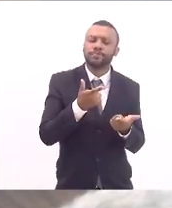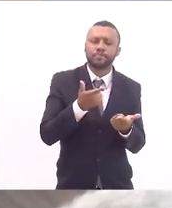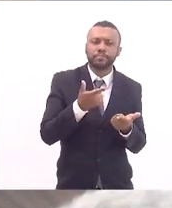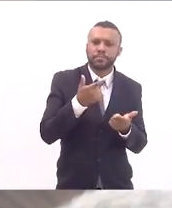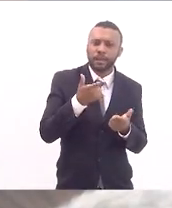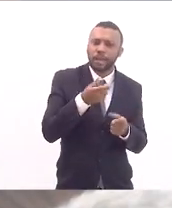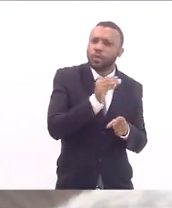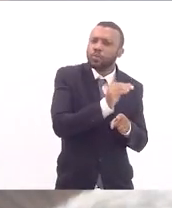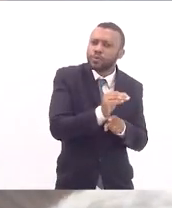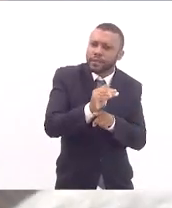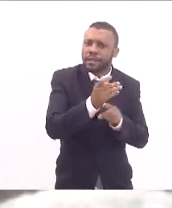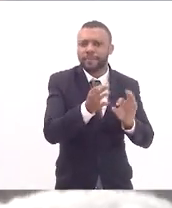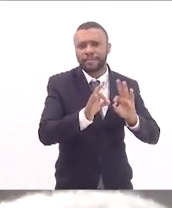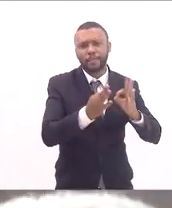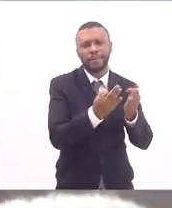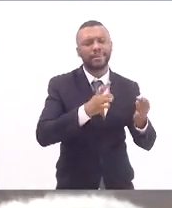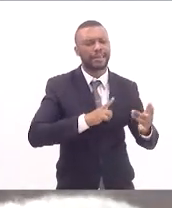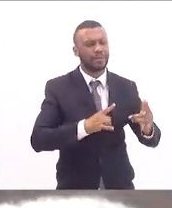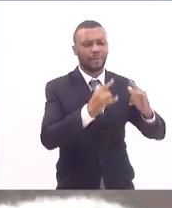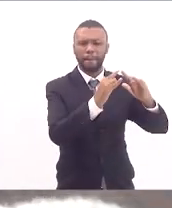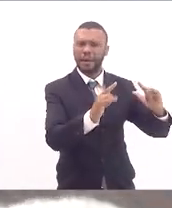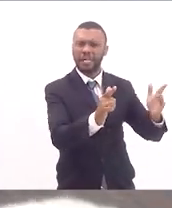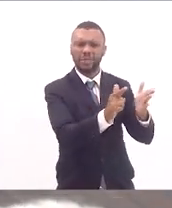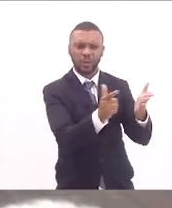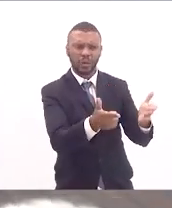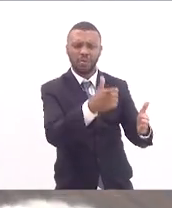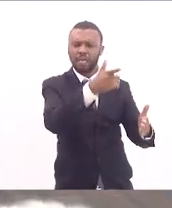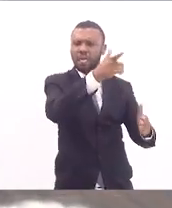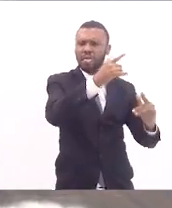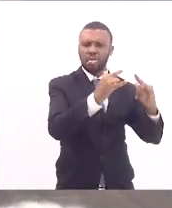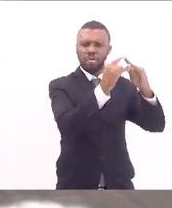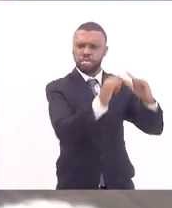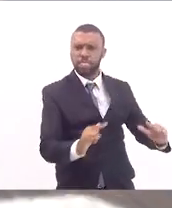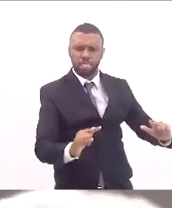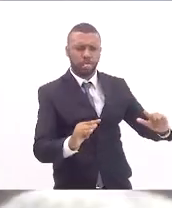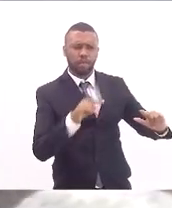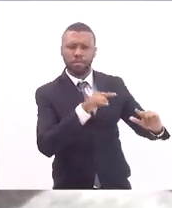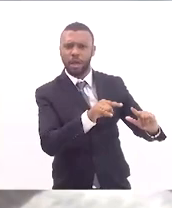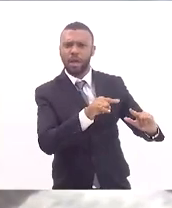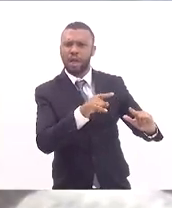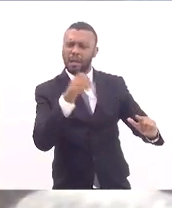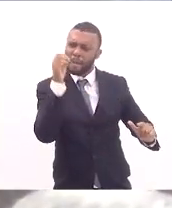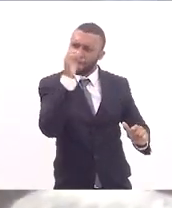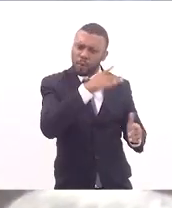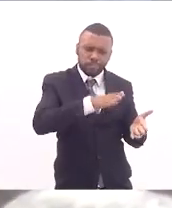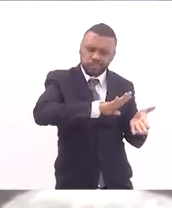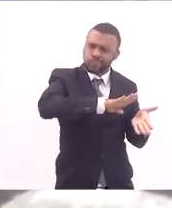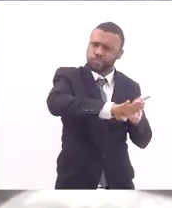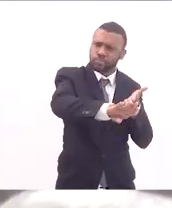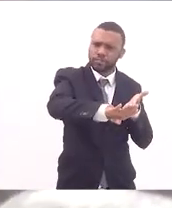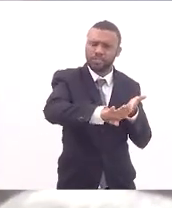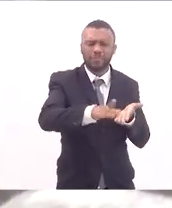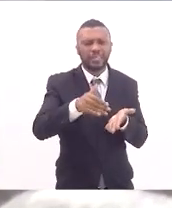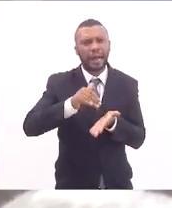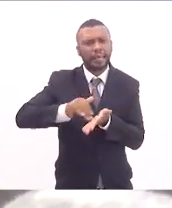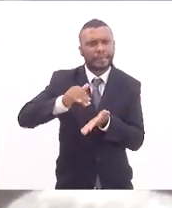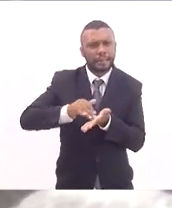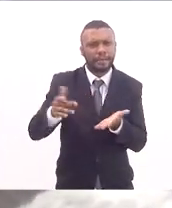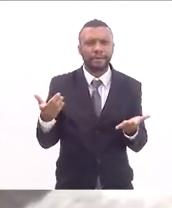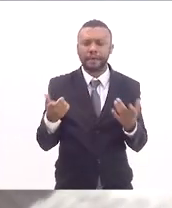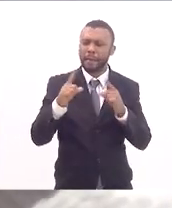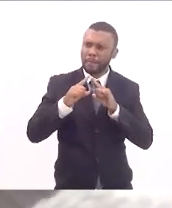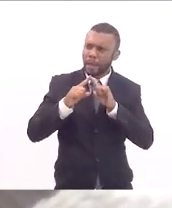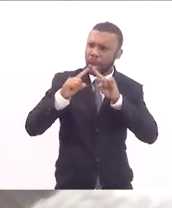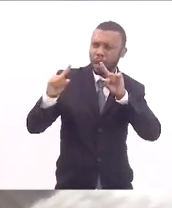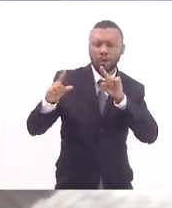tem a sua banca de jornal Cerrado é um meio e arrancada de forma brutal e a secretaria ainda me fazer louvores